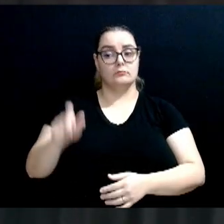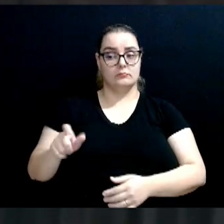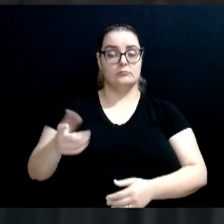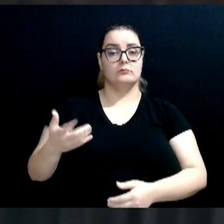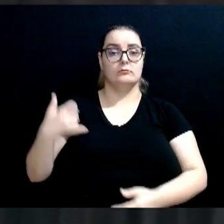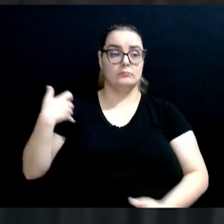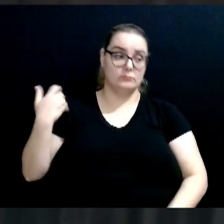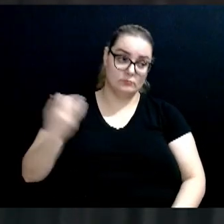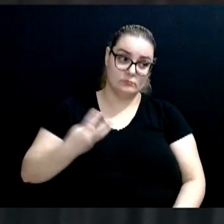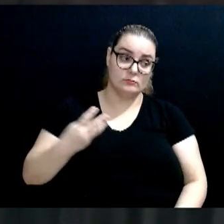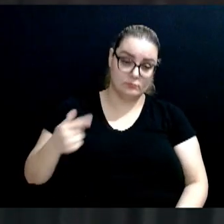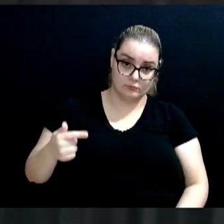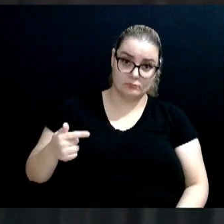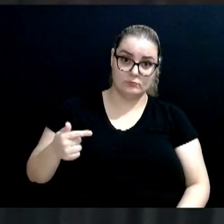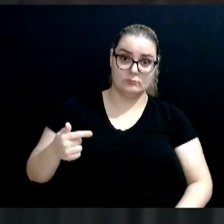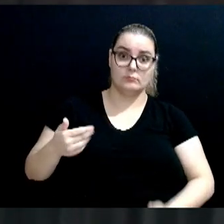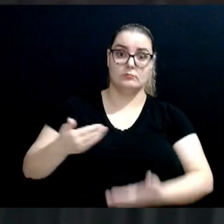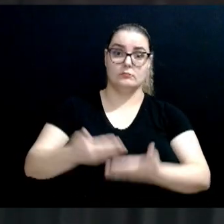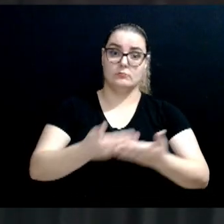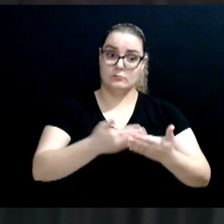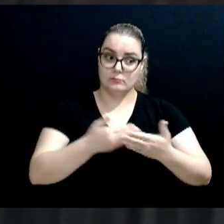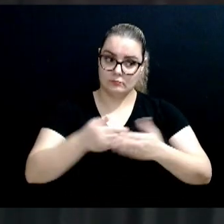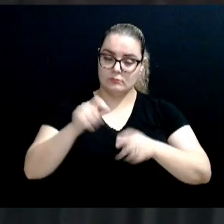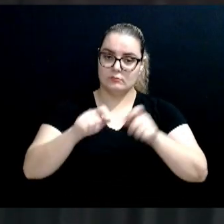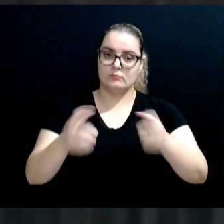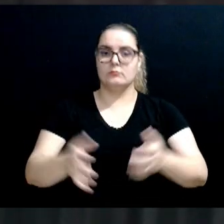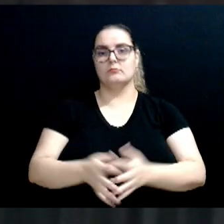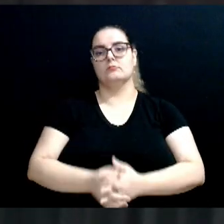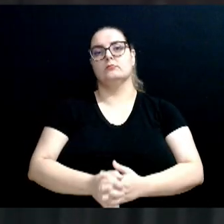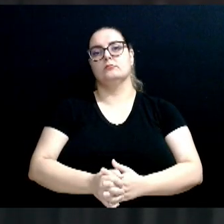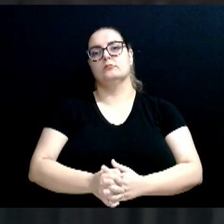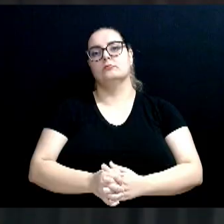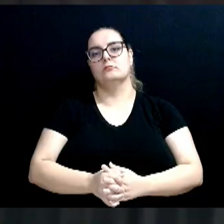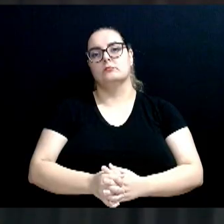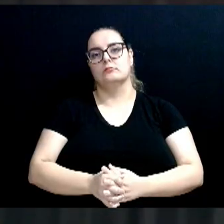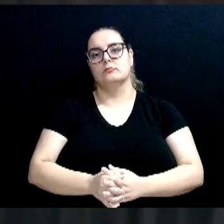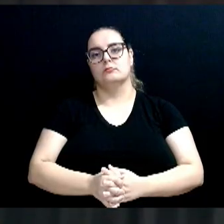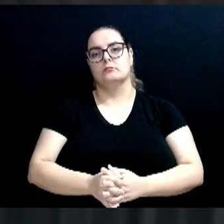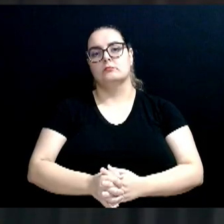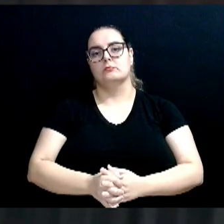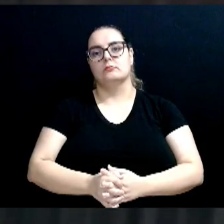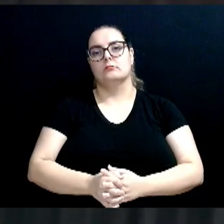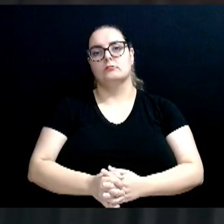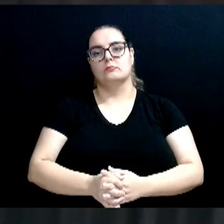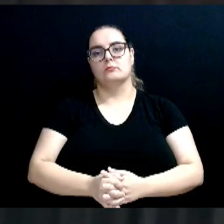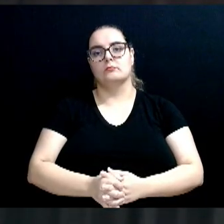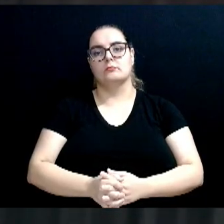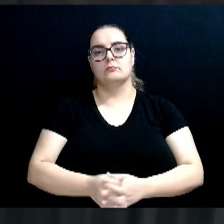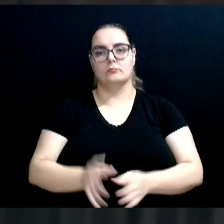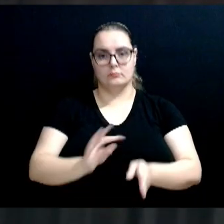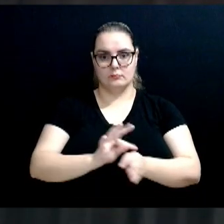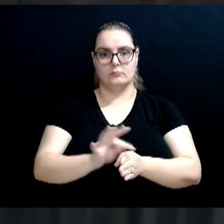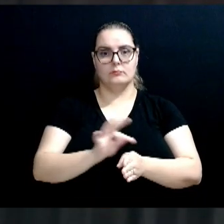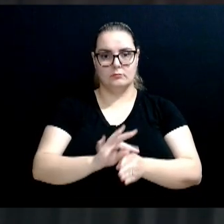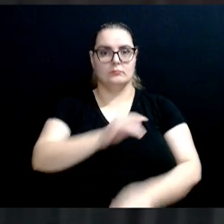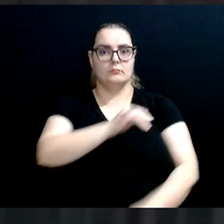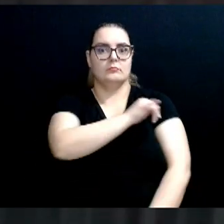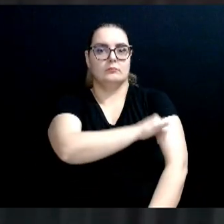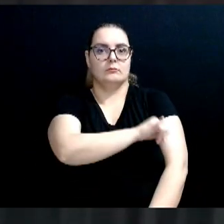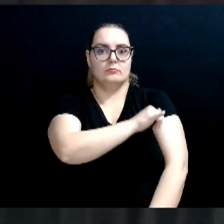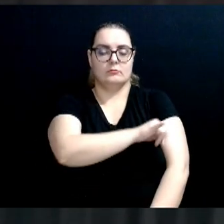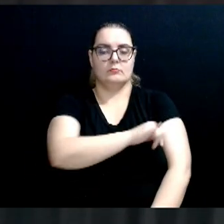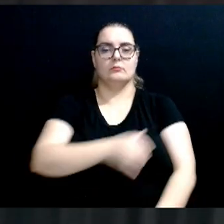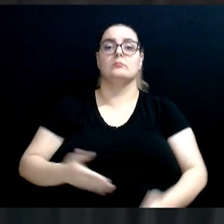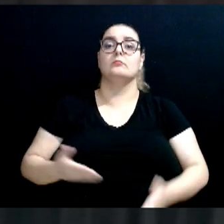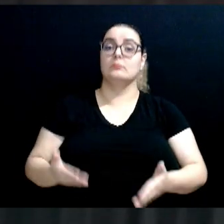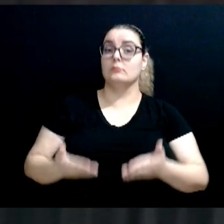estudava essas pessoas, tanto que nos relatos dessa conselheira tutelar lá do Rio de Janeiro, ela traz